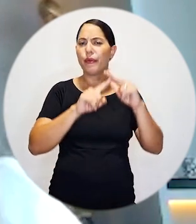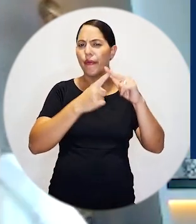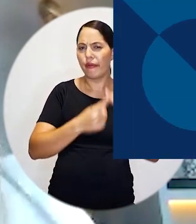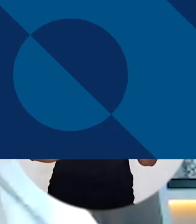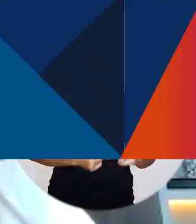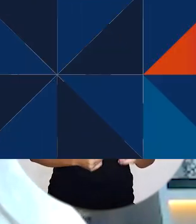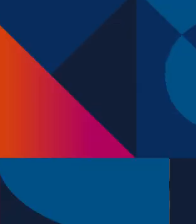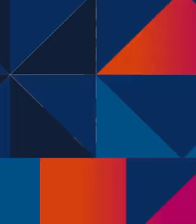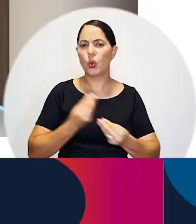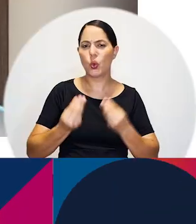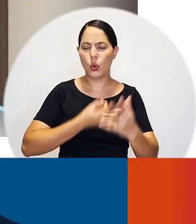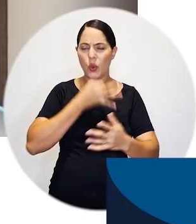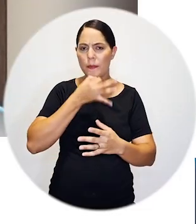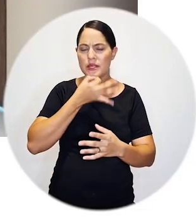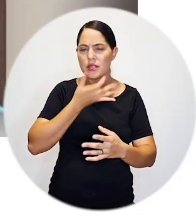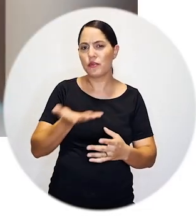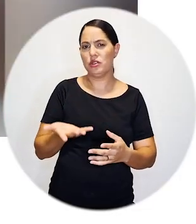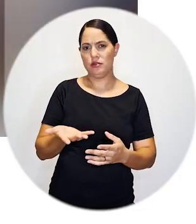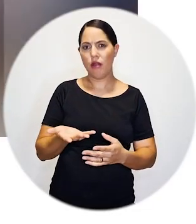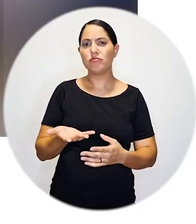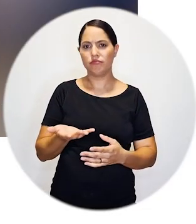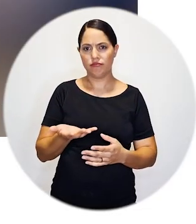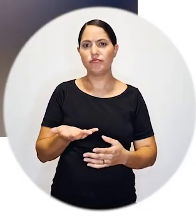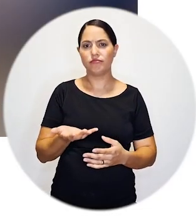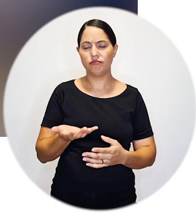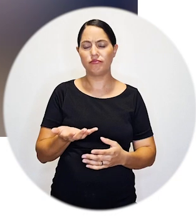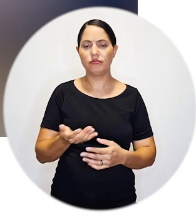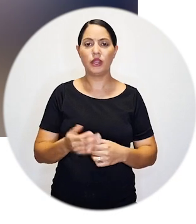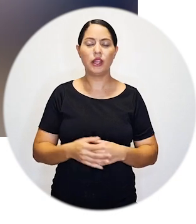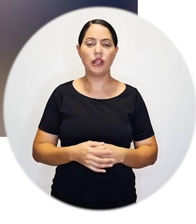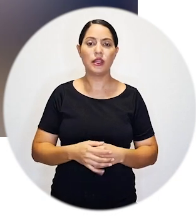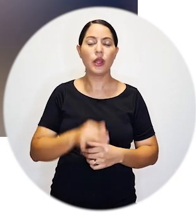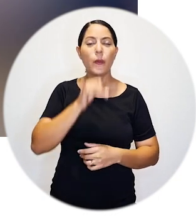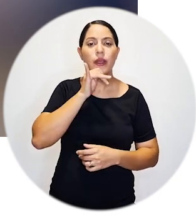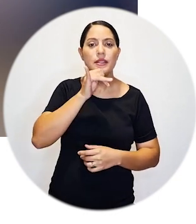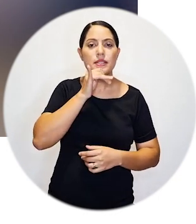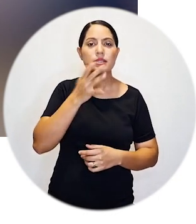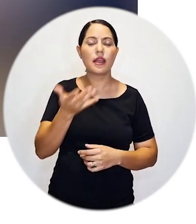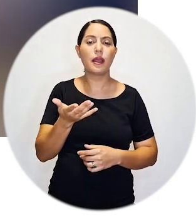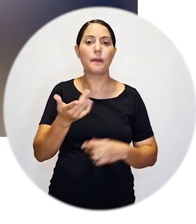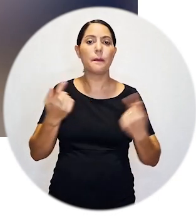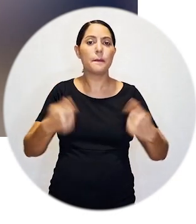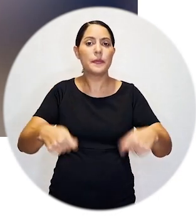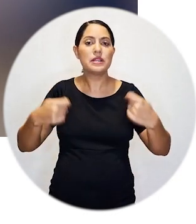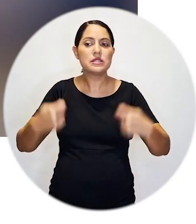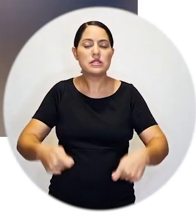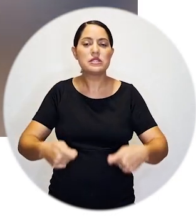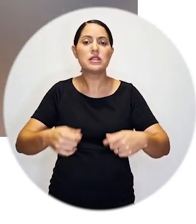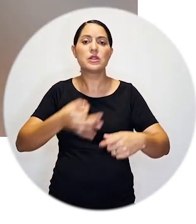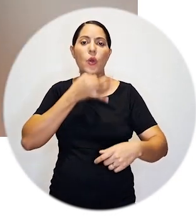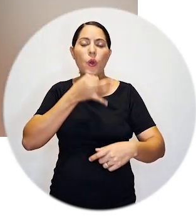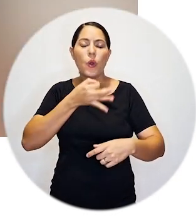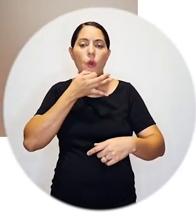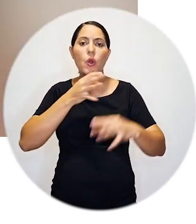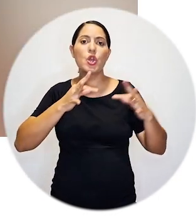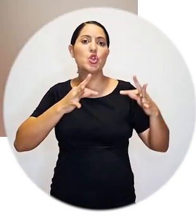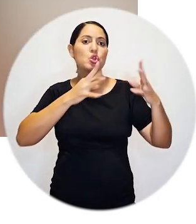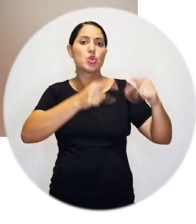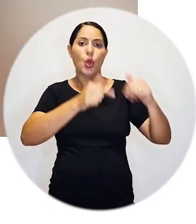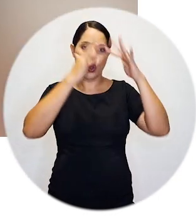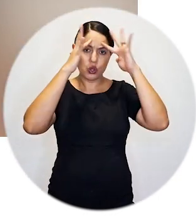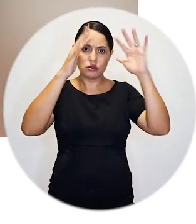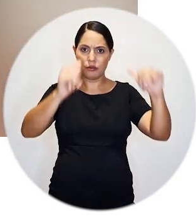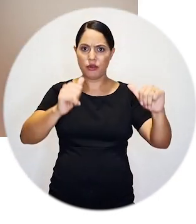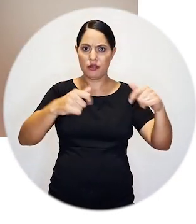das correções, né? Essa gestão, a gente primou por fazer a correção em todos os tribunais de